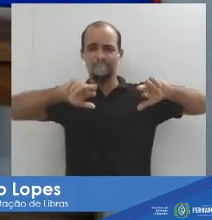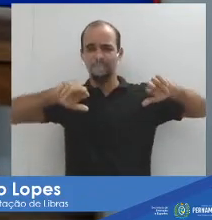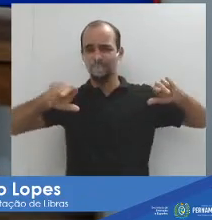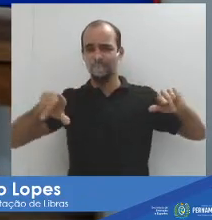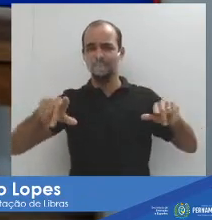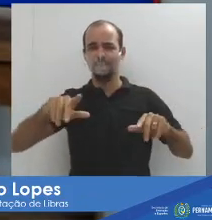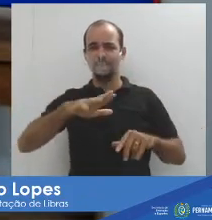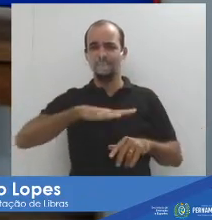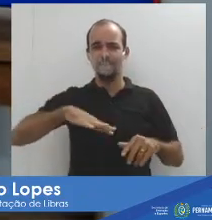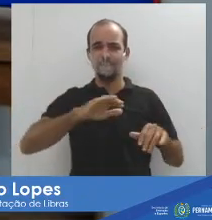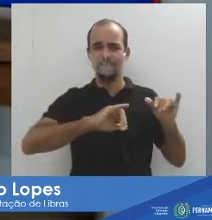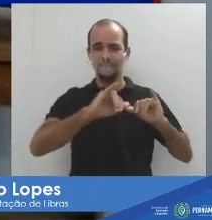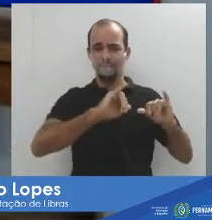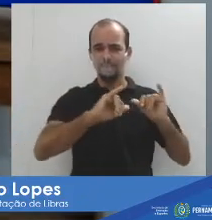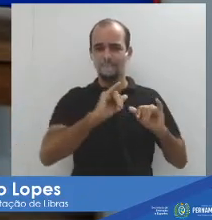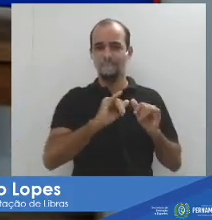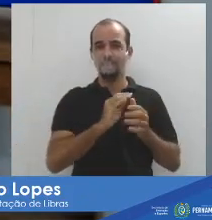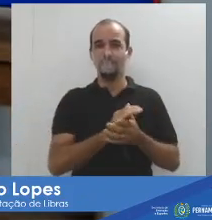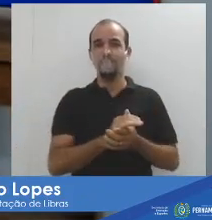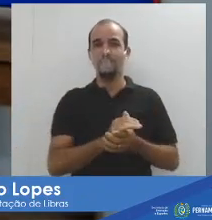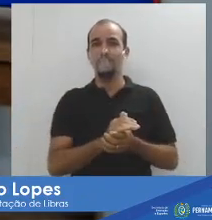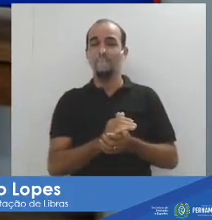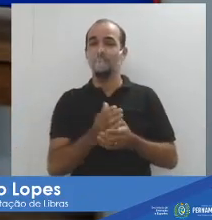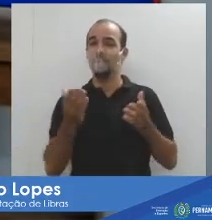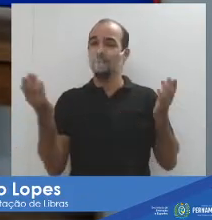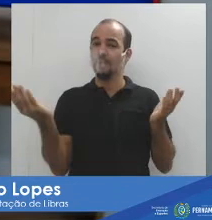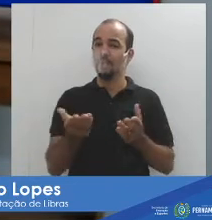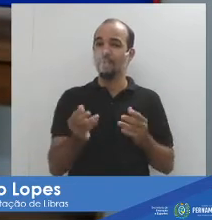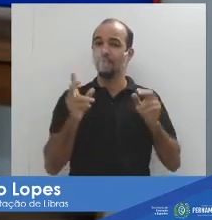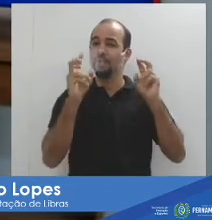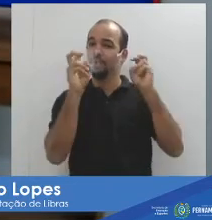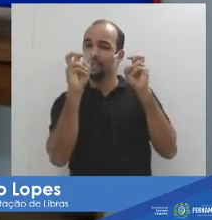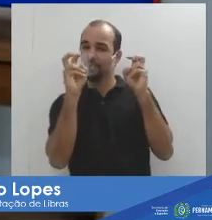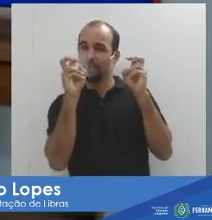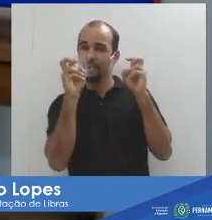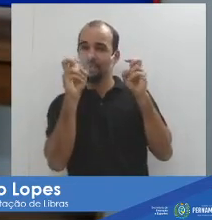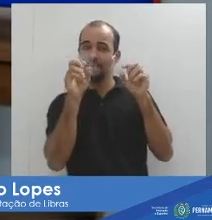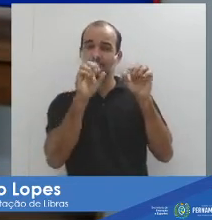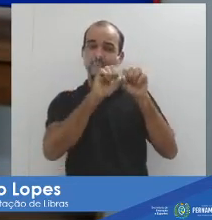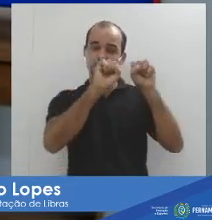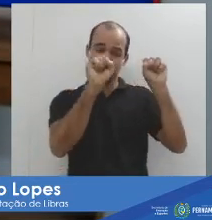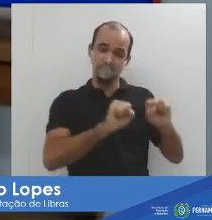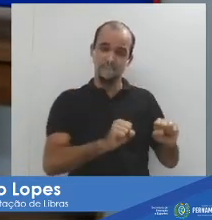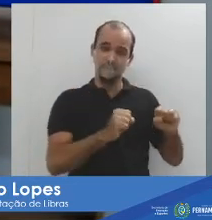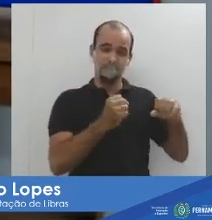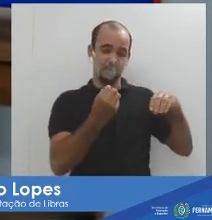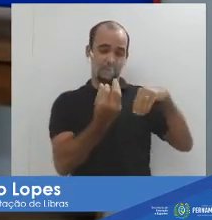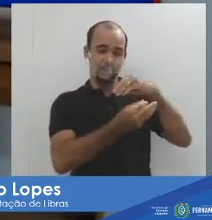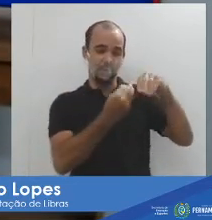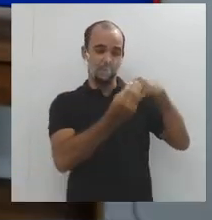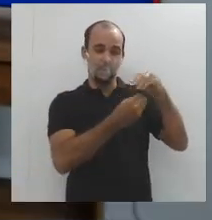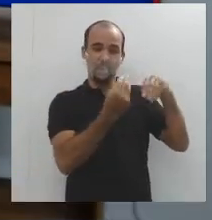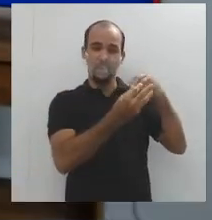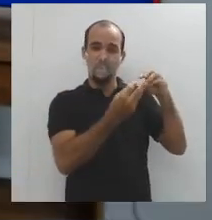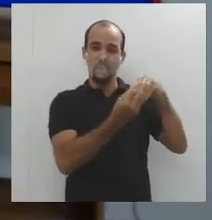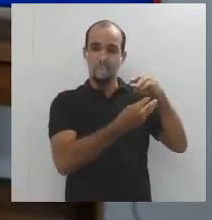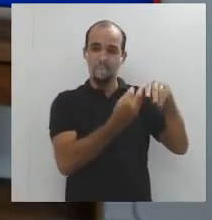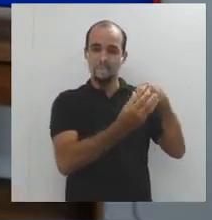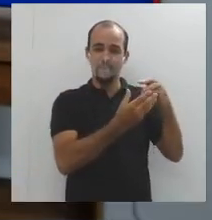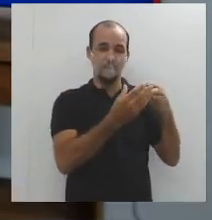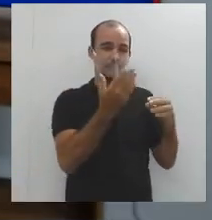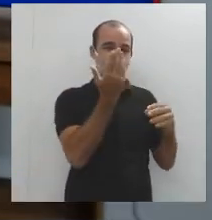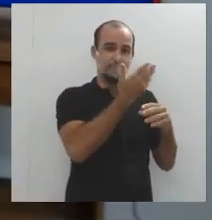Nós vamos aqui conversar com vocês sobre os nossos sistemas homogêneos, heterogêneos